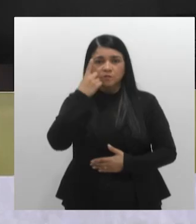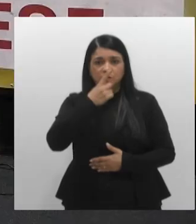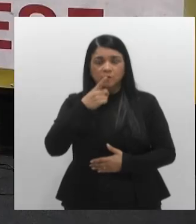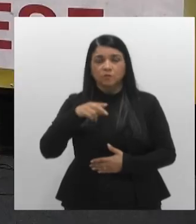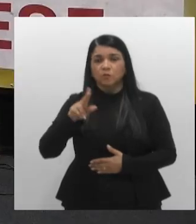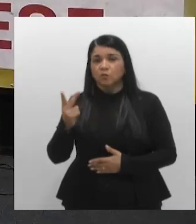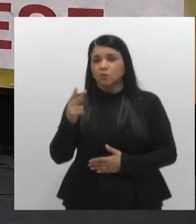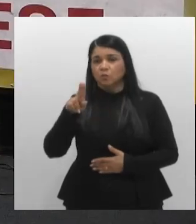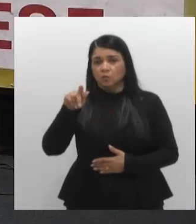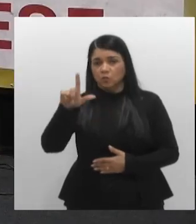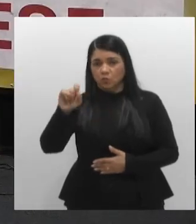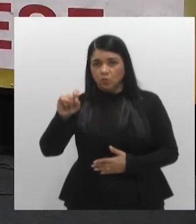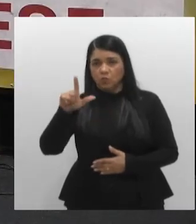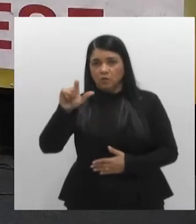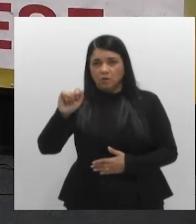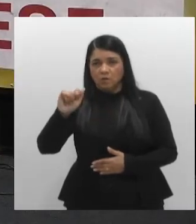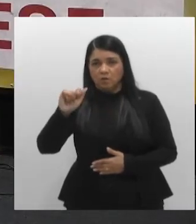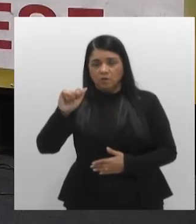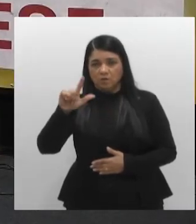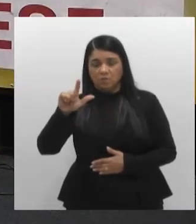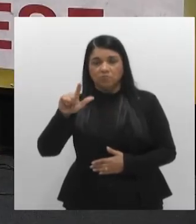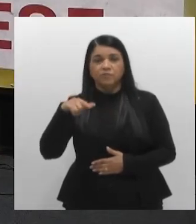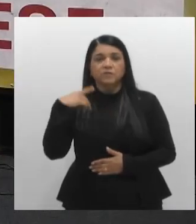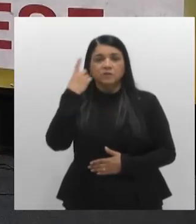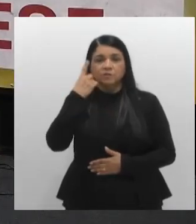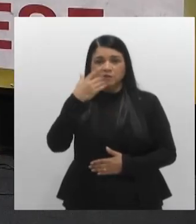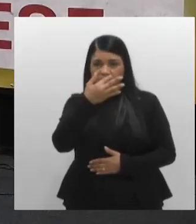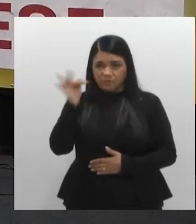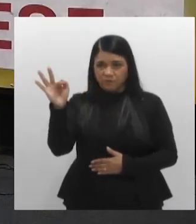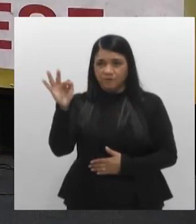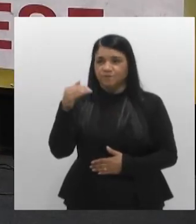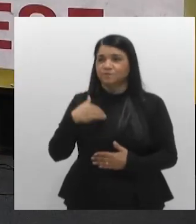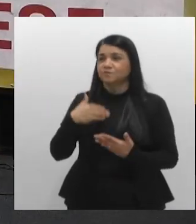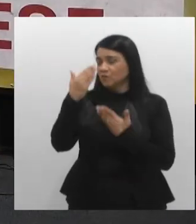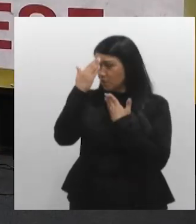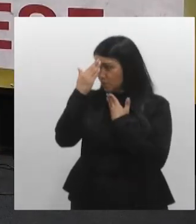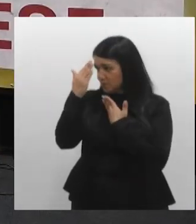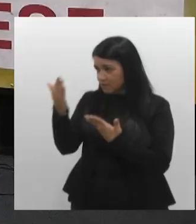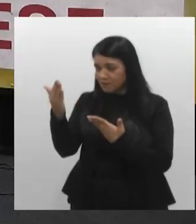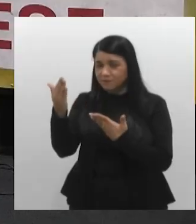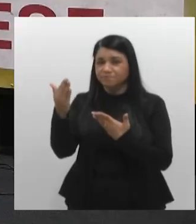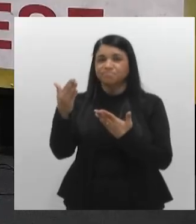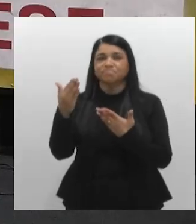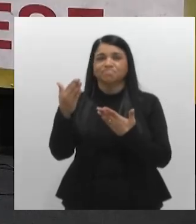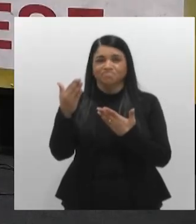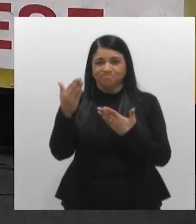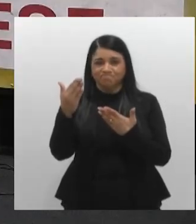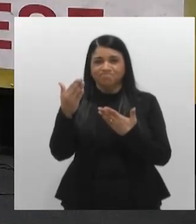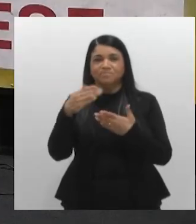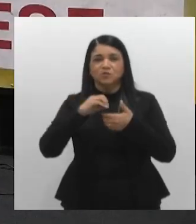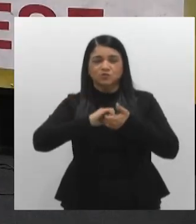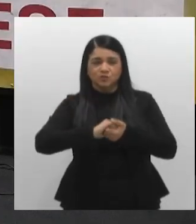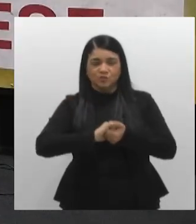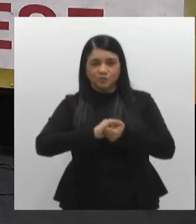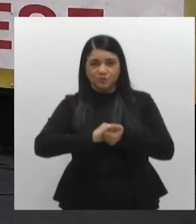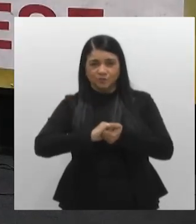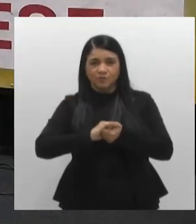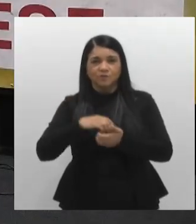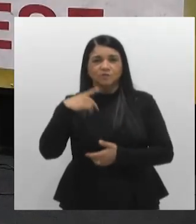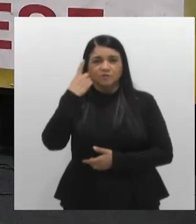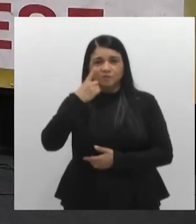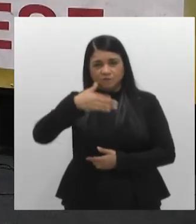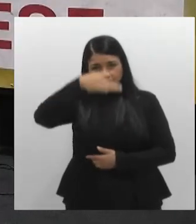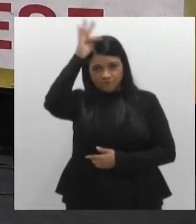Hugo Leal, por favor, deputado federal. Muito obrigado. De imediato já cumprimento o deputado